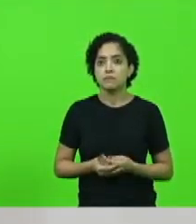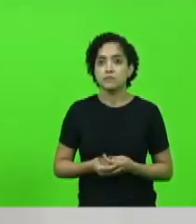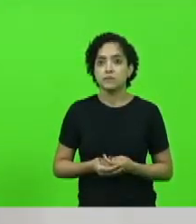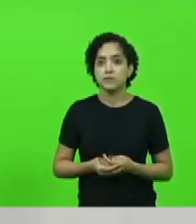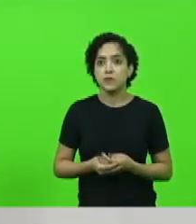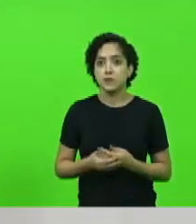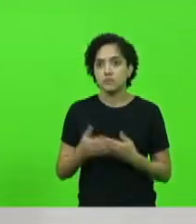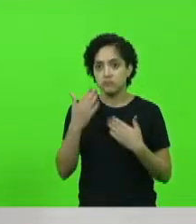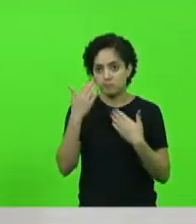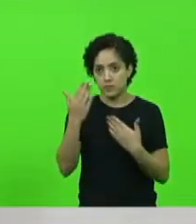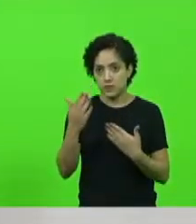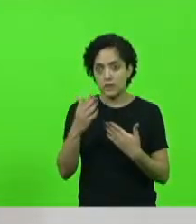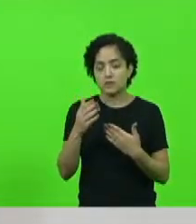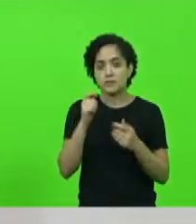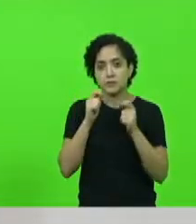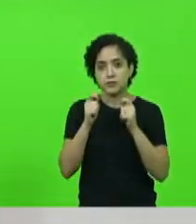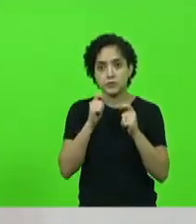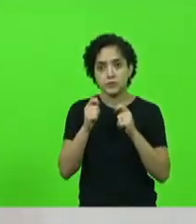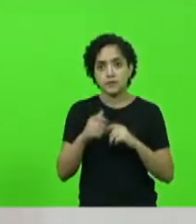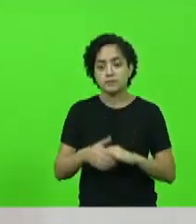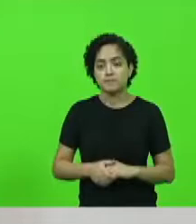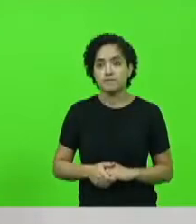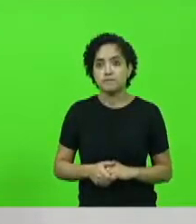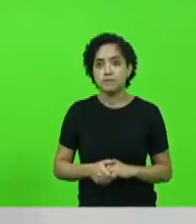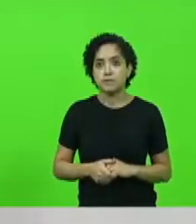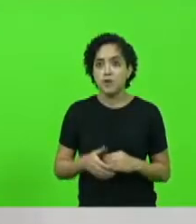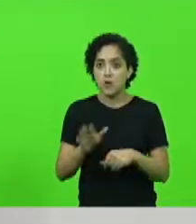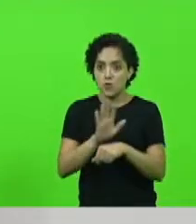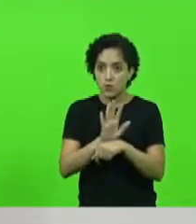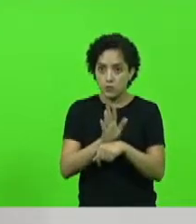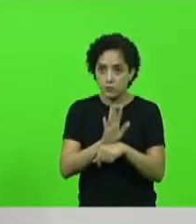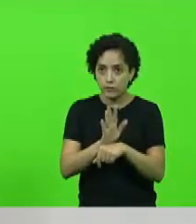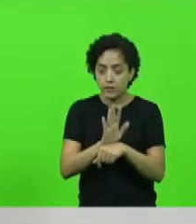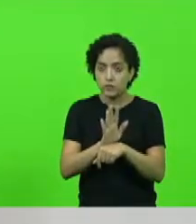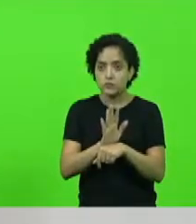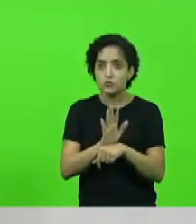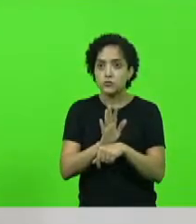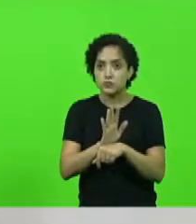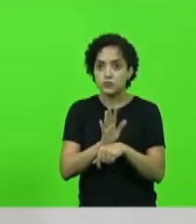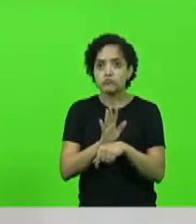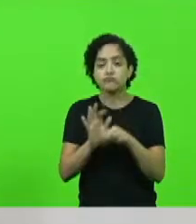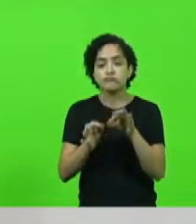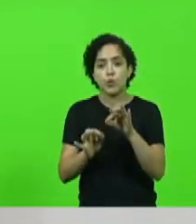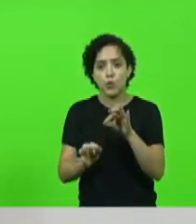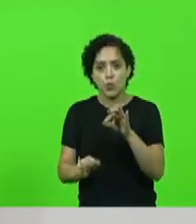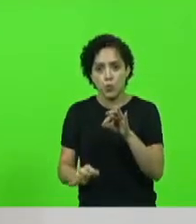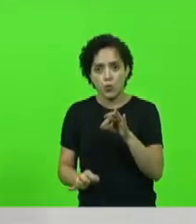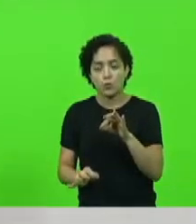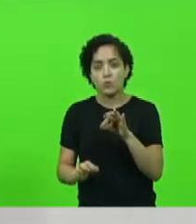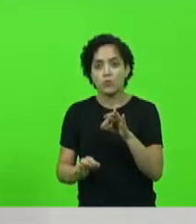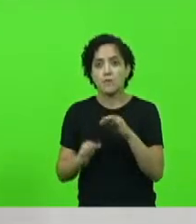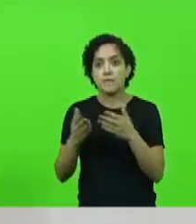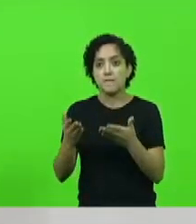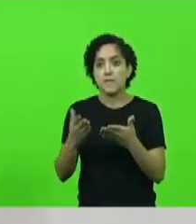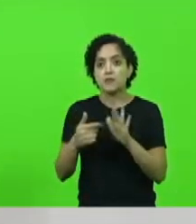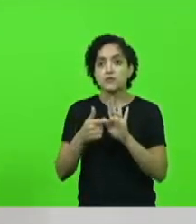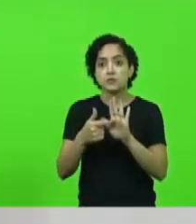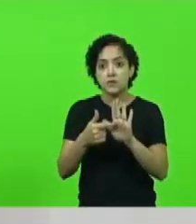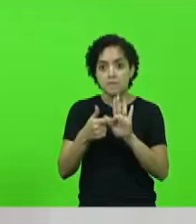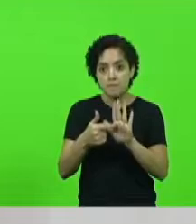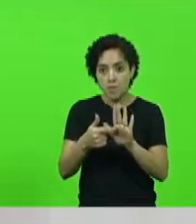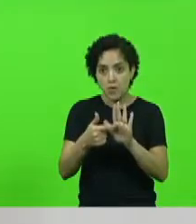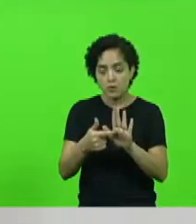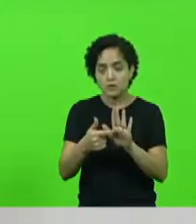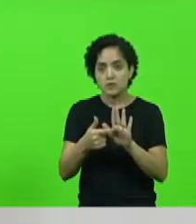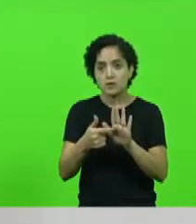Obrigado, assessoria da casa. O vídeo é um pouco mais, ele é mais longo. Essas cenas aí de filme de terror que